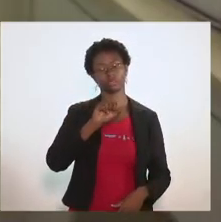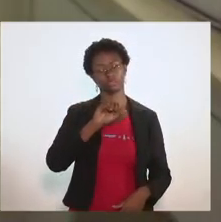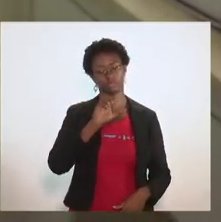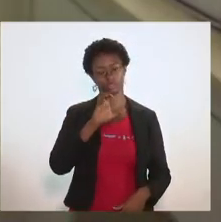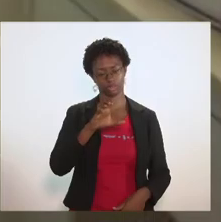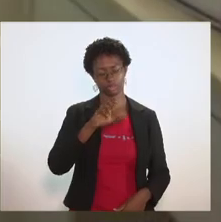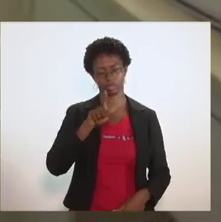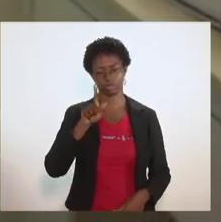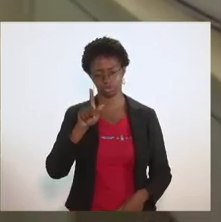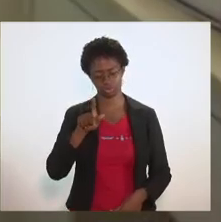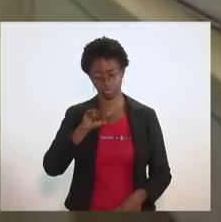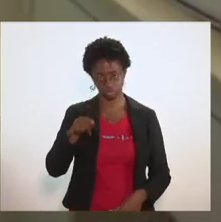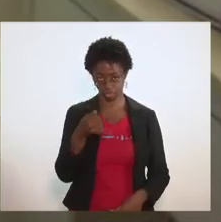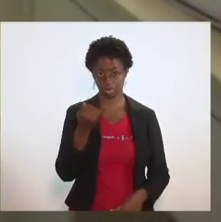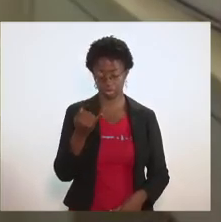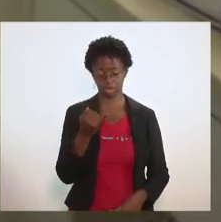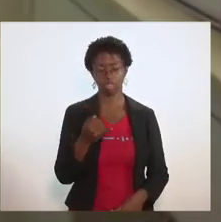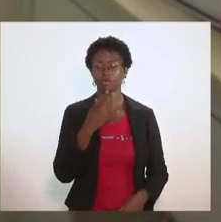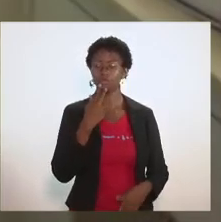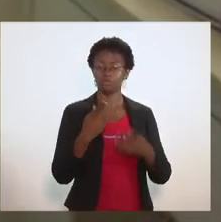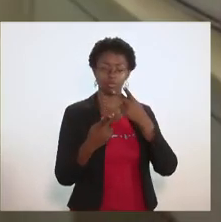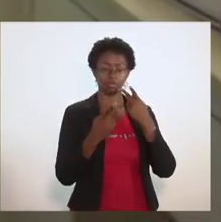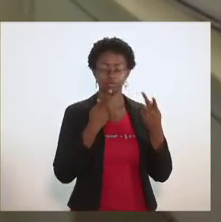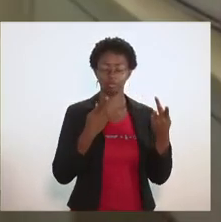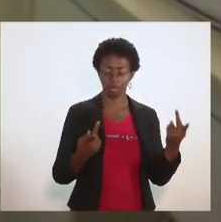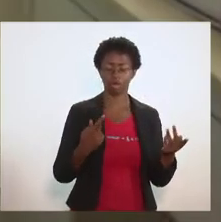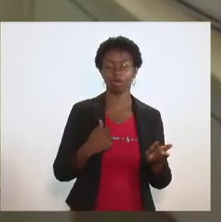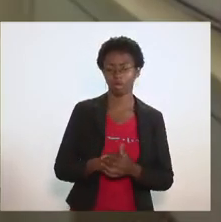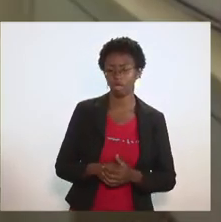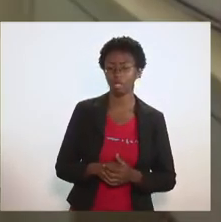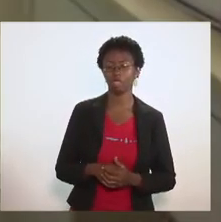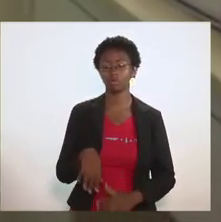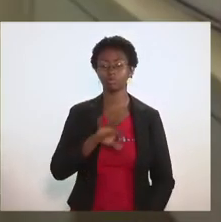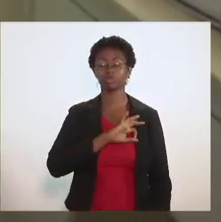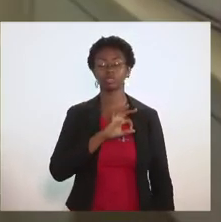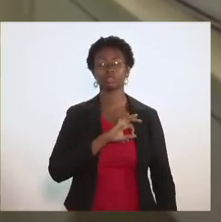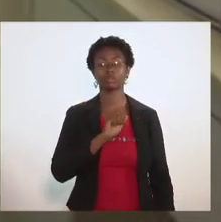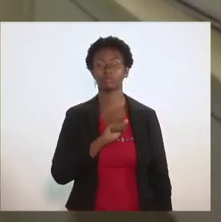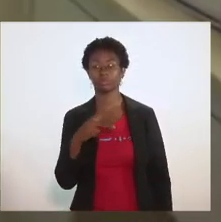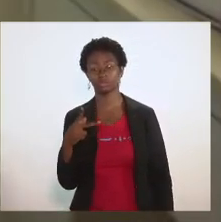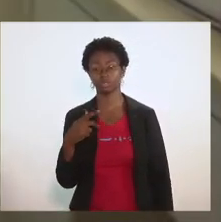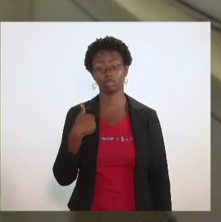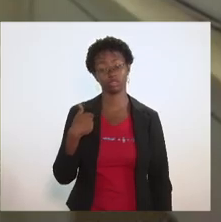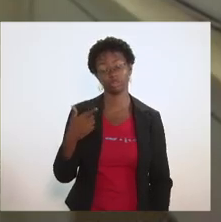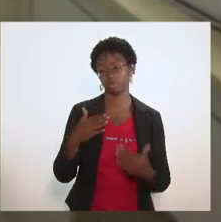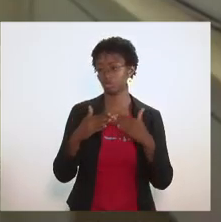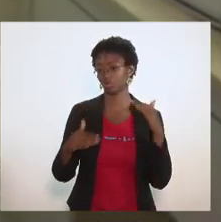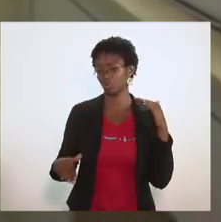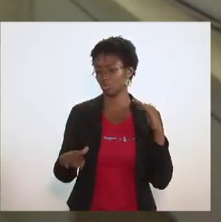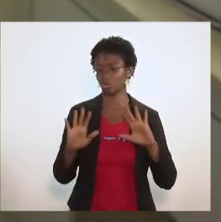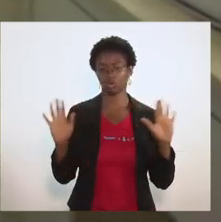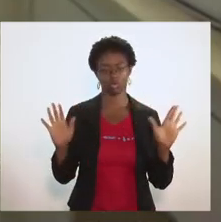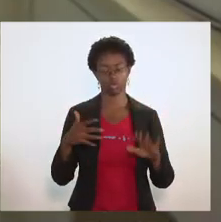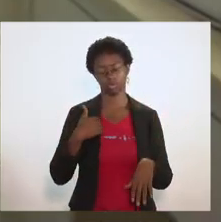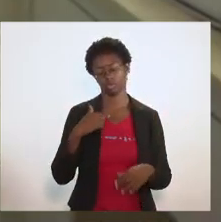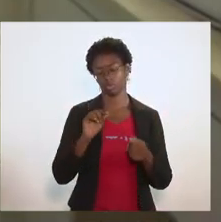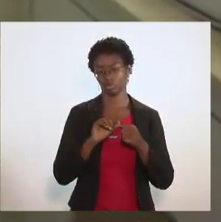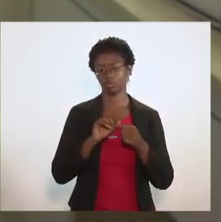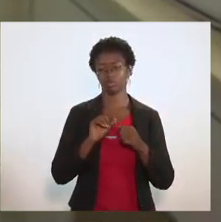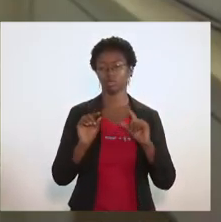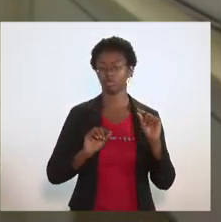acautelar a sua arma. E isso foi lá discutido, ser vendido, etc., etc. Mas tem